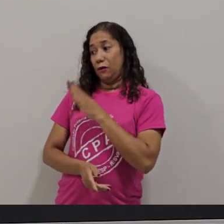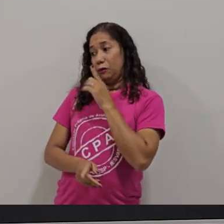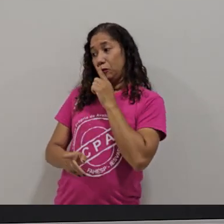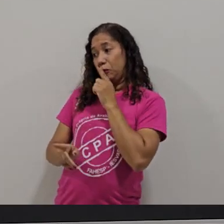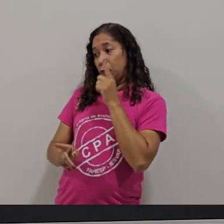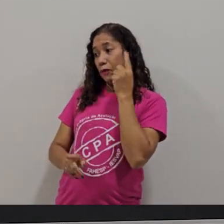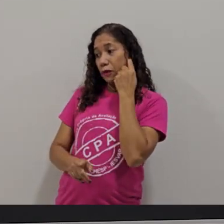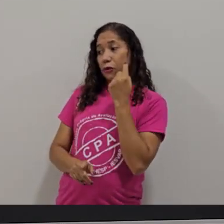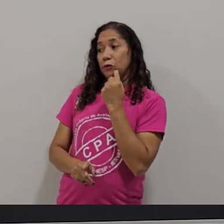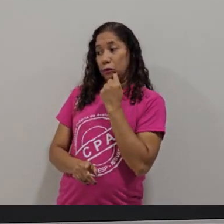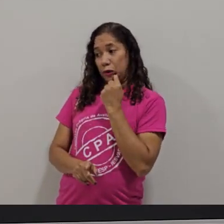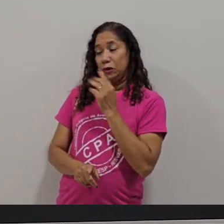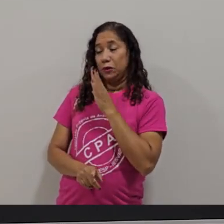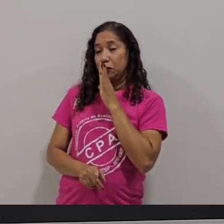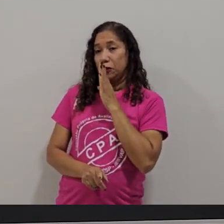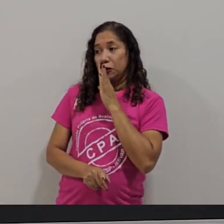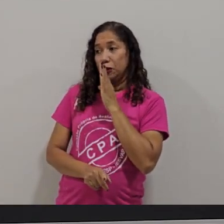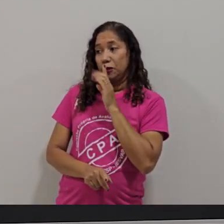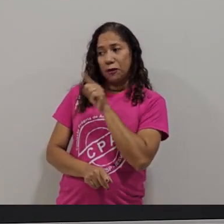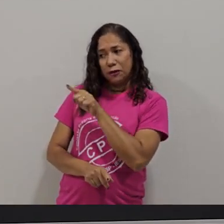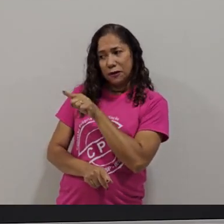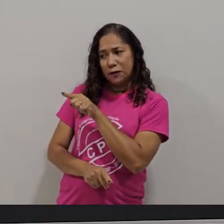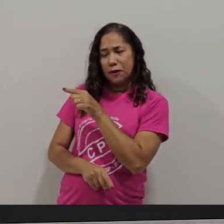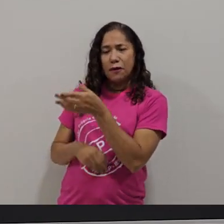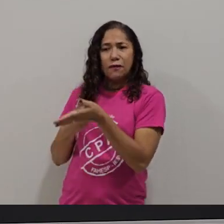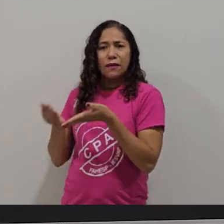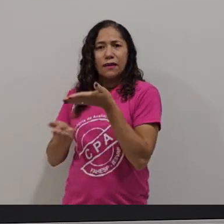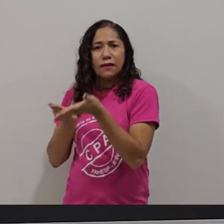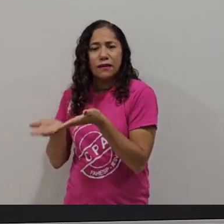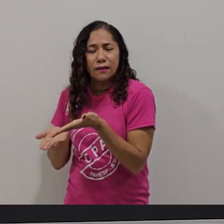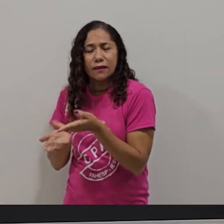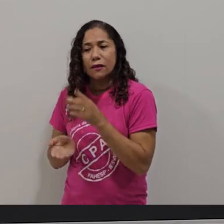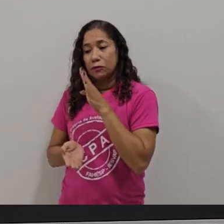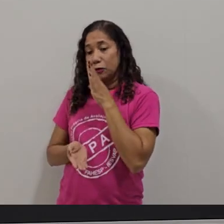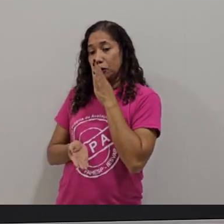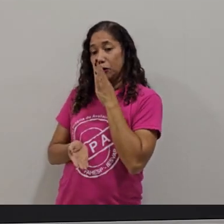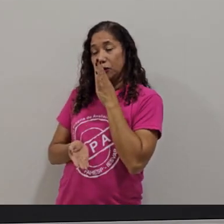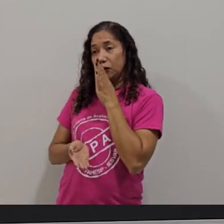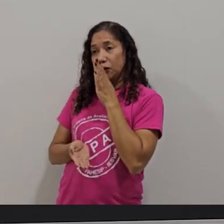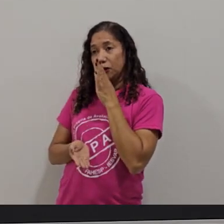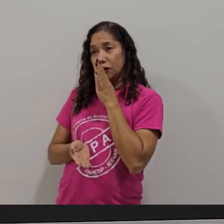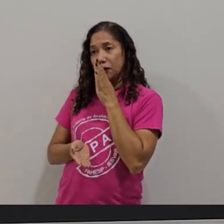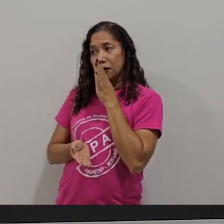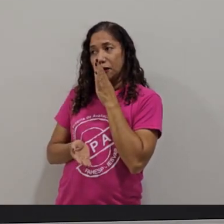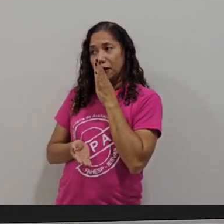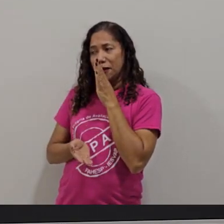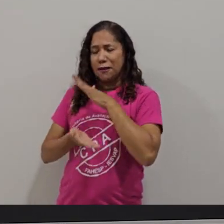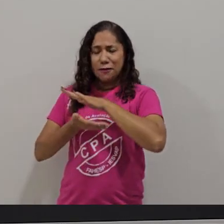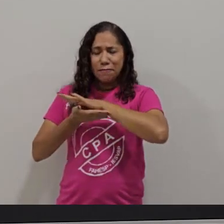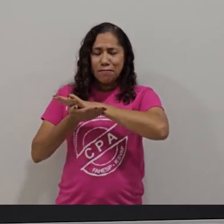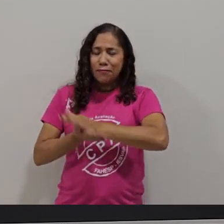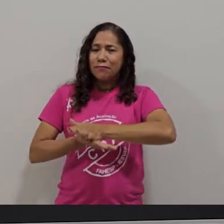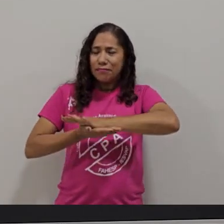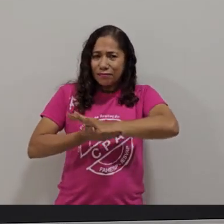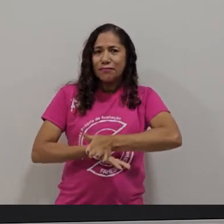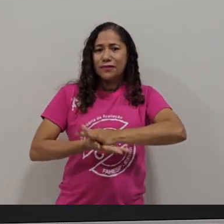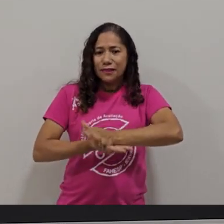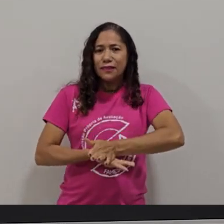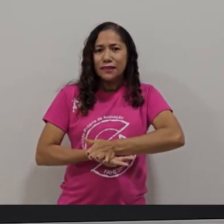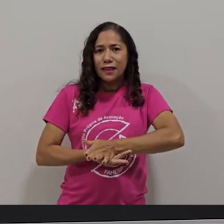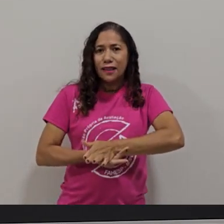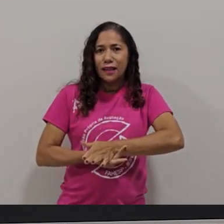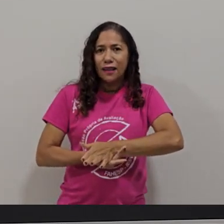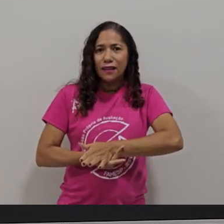chegou, vai atender o mudinho, né? Porque tem esse aspecto também